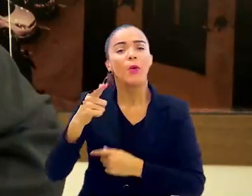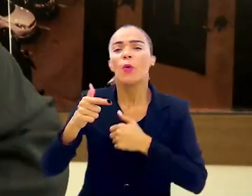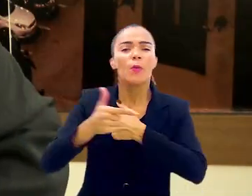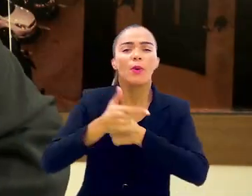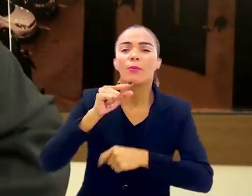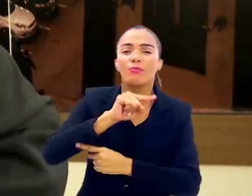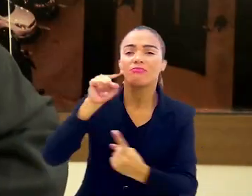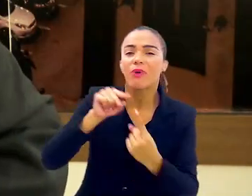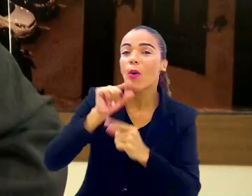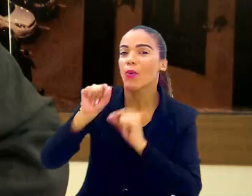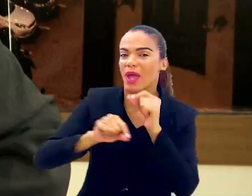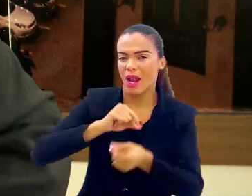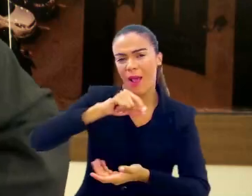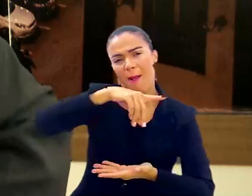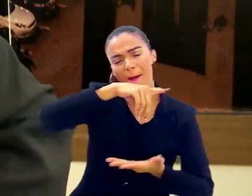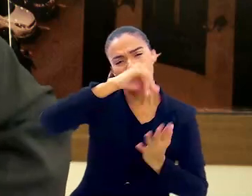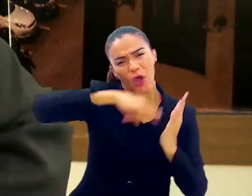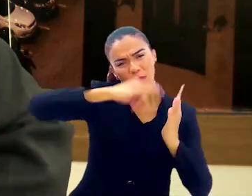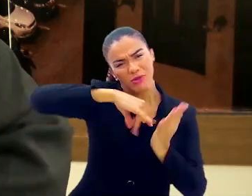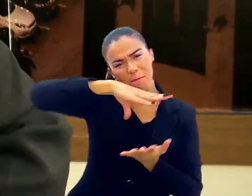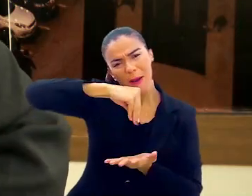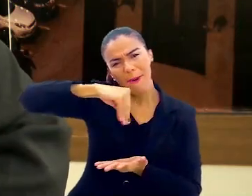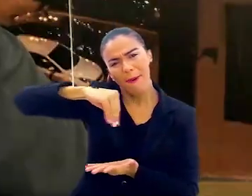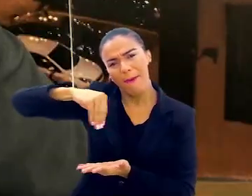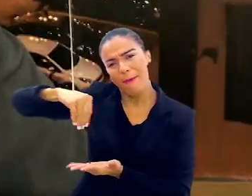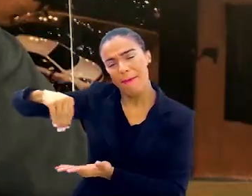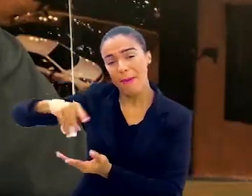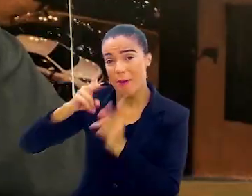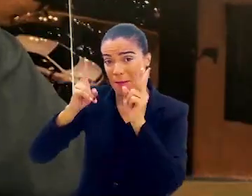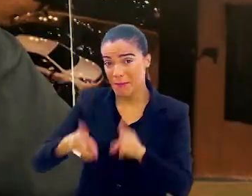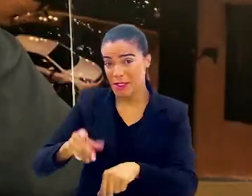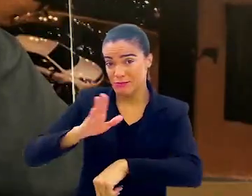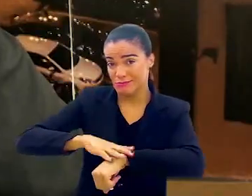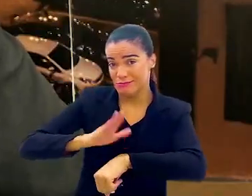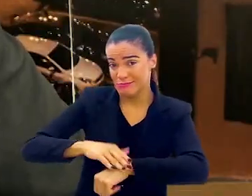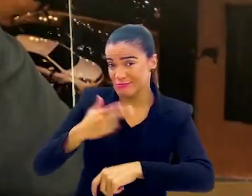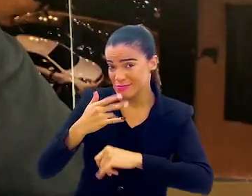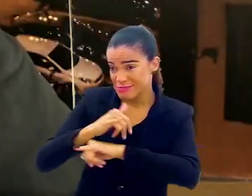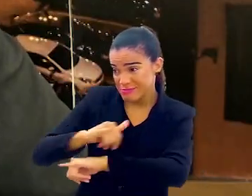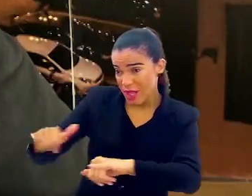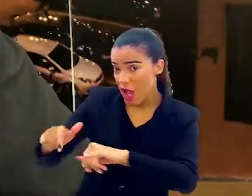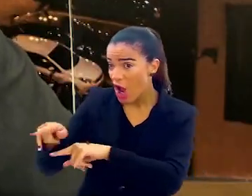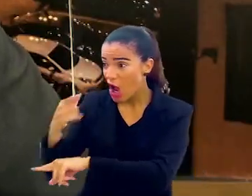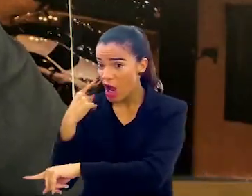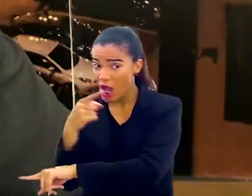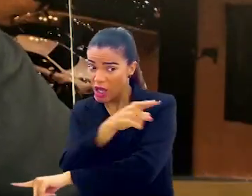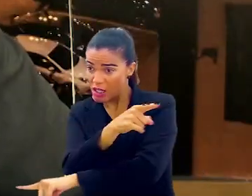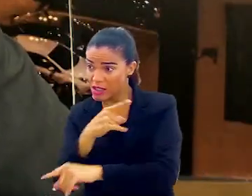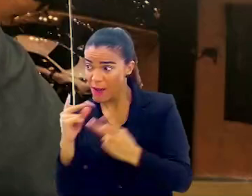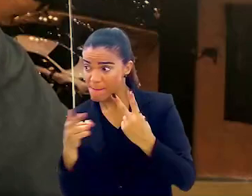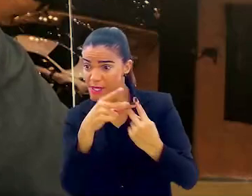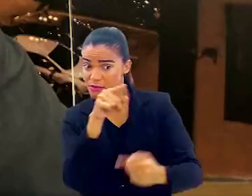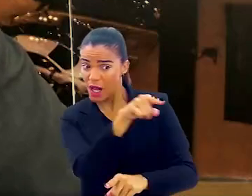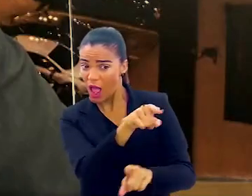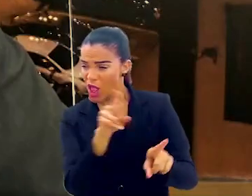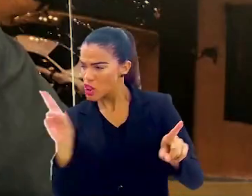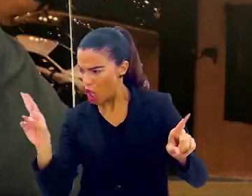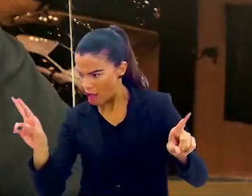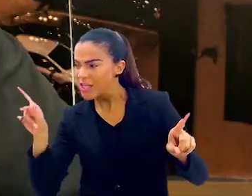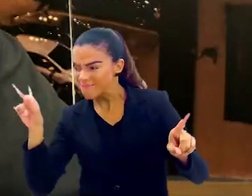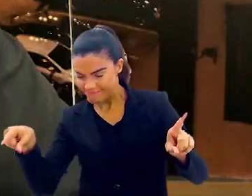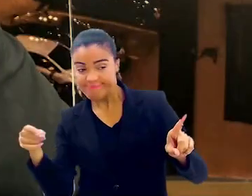minha tarefa era tirar cópia do documento e, ao mesmo tempo, dizer aonde um ou outro preso